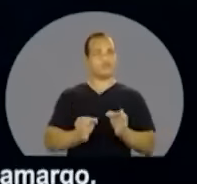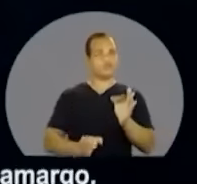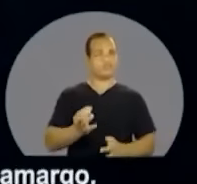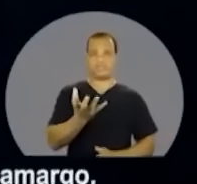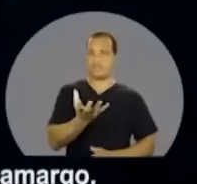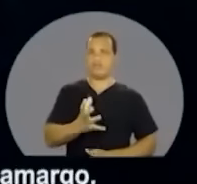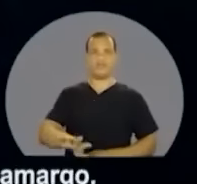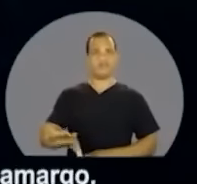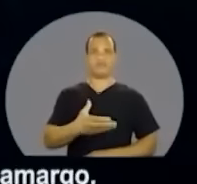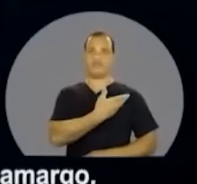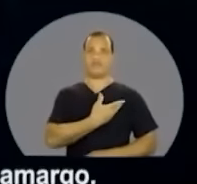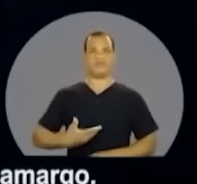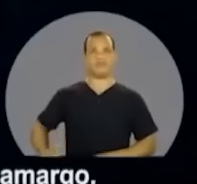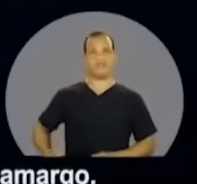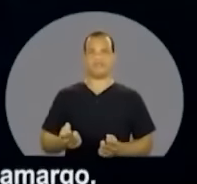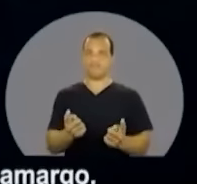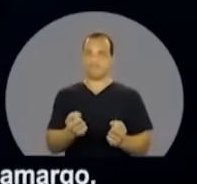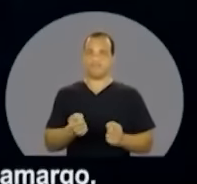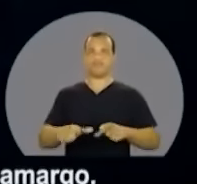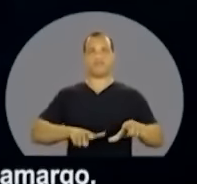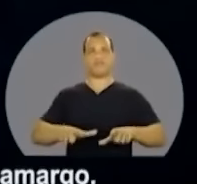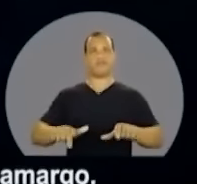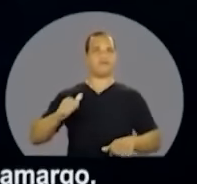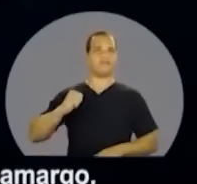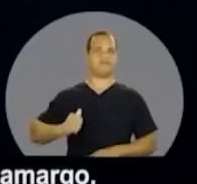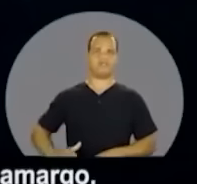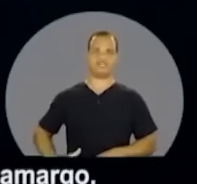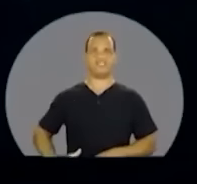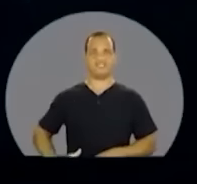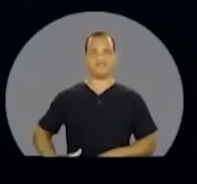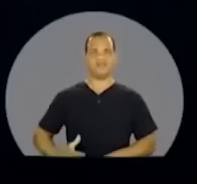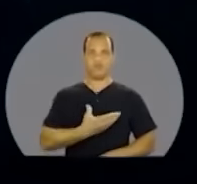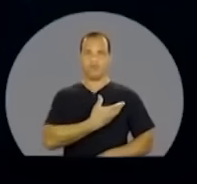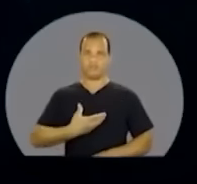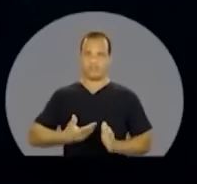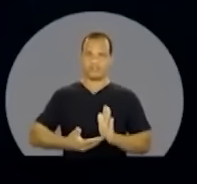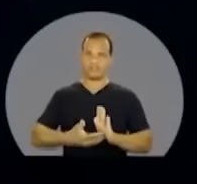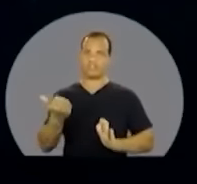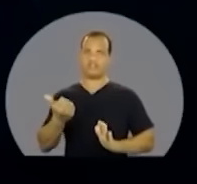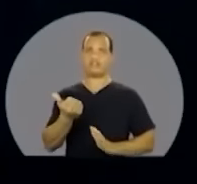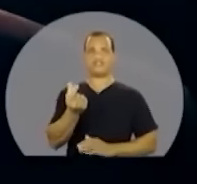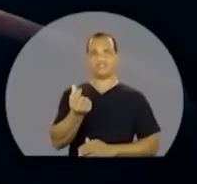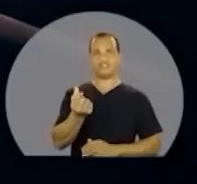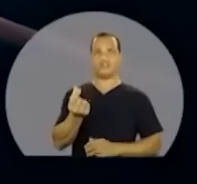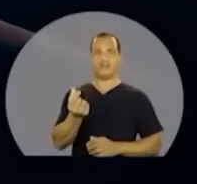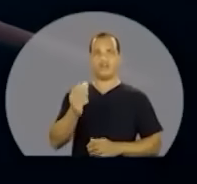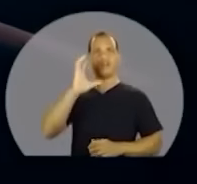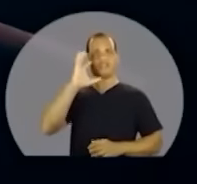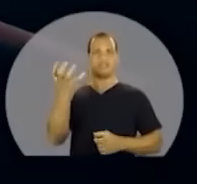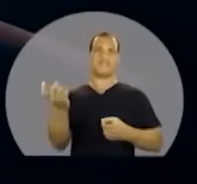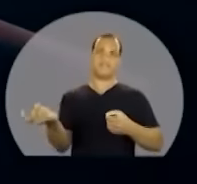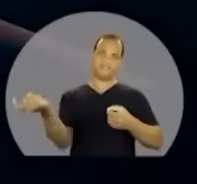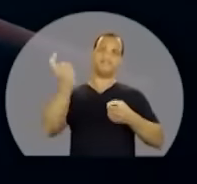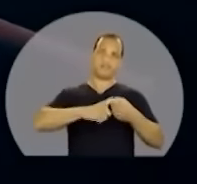no aeroporto ele chegou aqui na Superintendência da Polícia Federal era por volta de 11:30 11:40